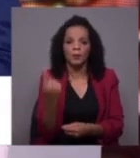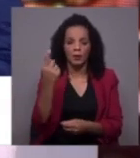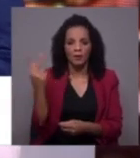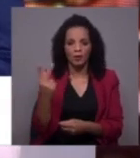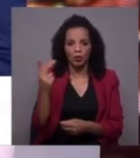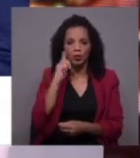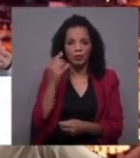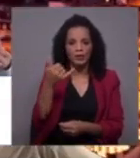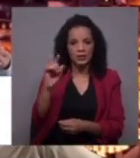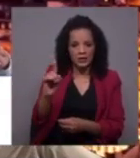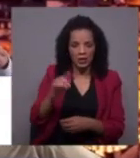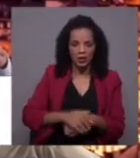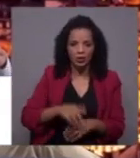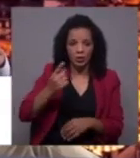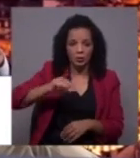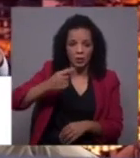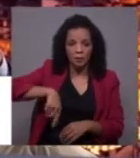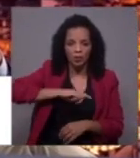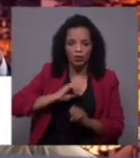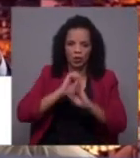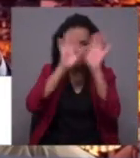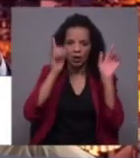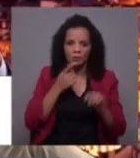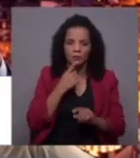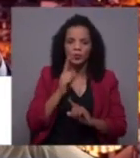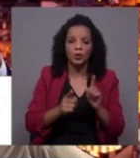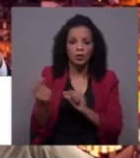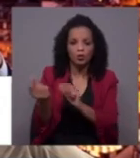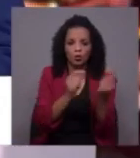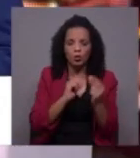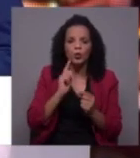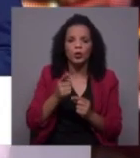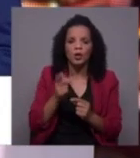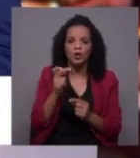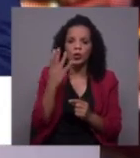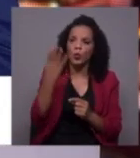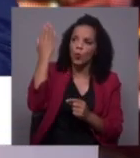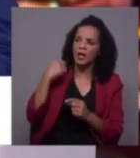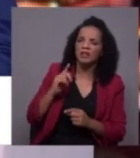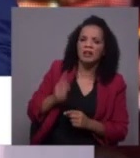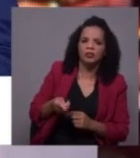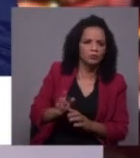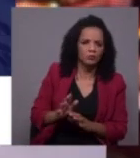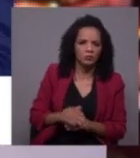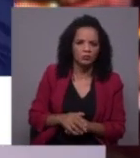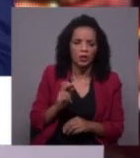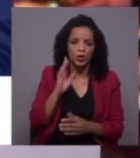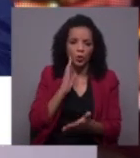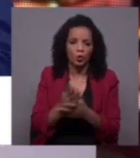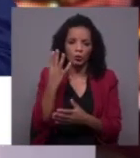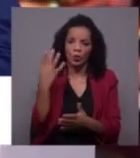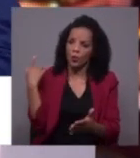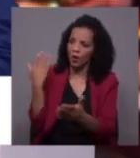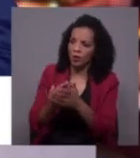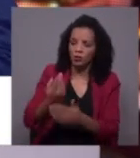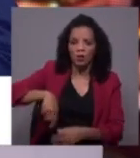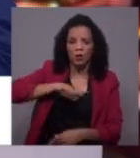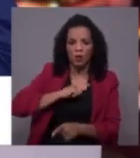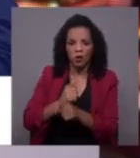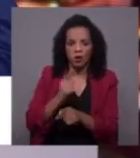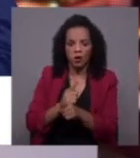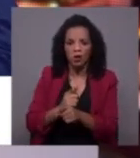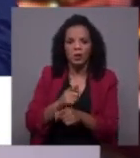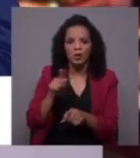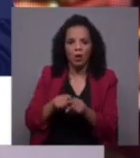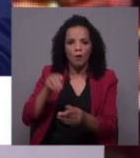dia 26. E é muito claro para nós perceber que a discussão não pode ser o que é que aconteceu há quatro anos. Desde os últimos quatro anos, nós continuamos numa